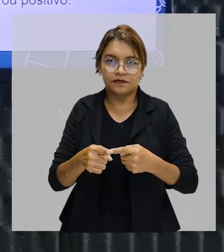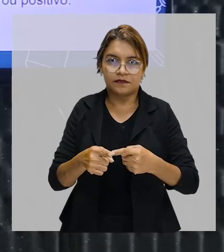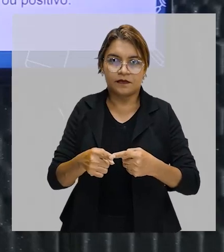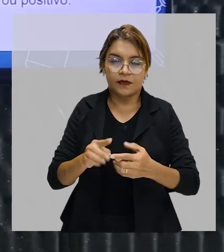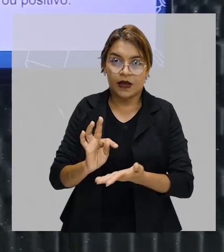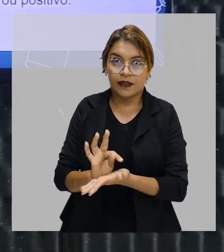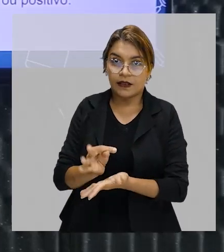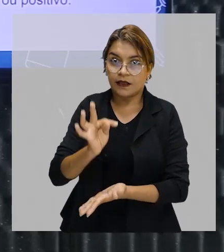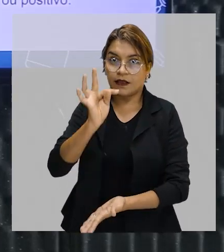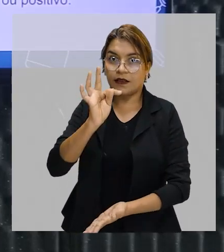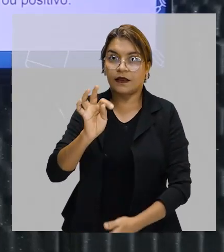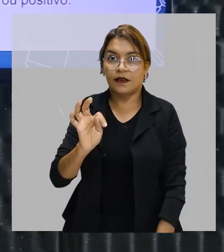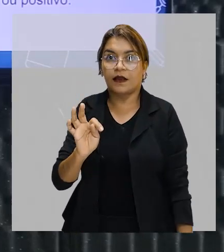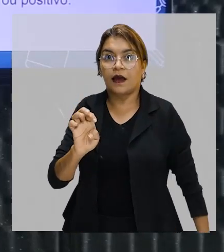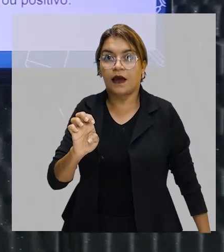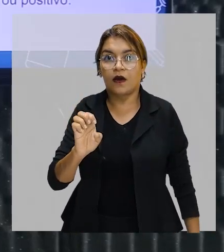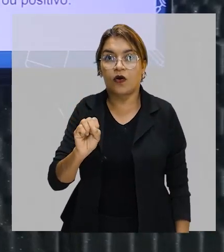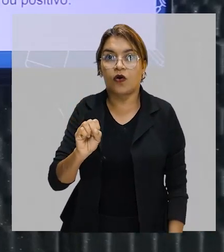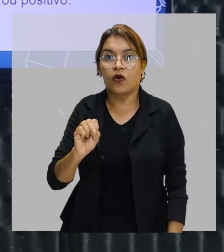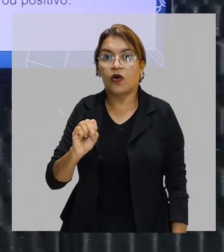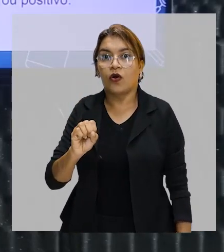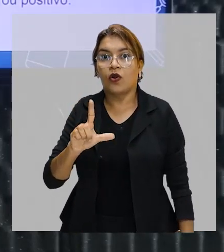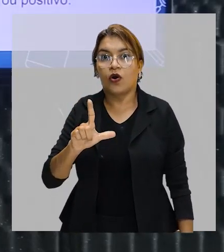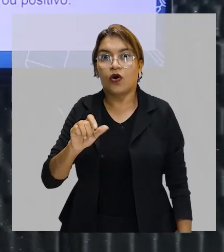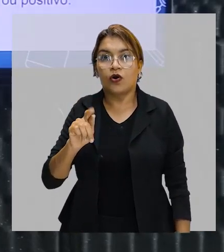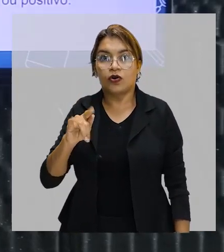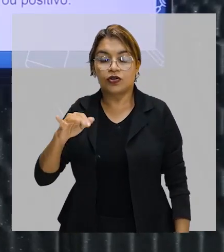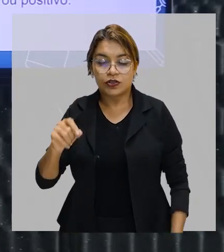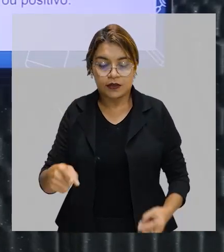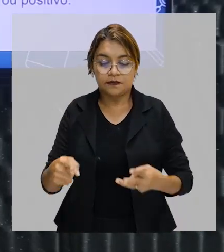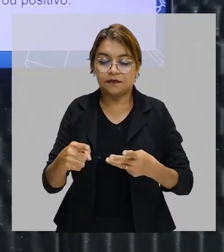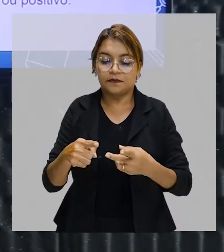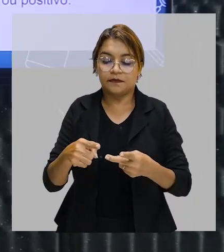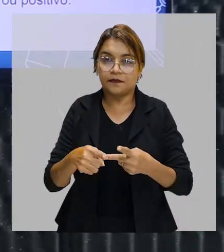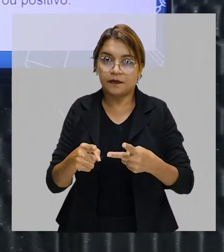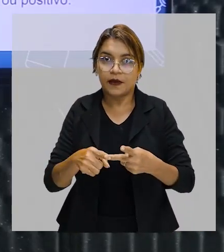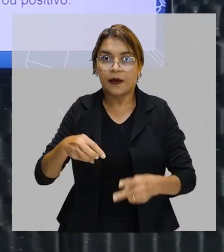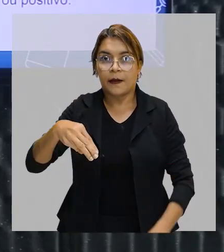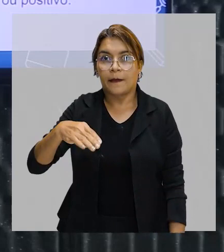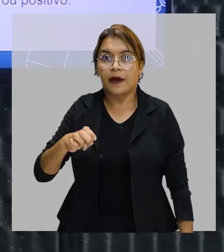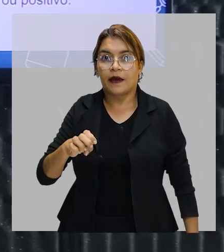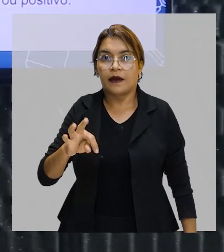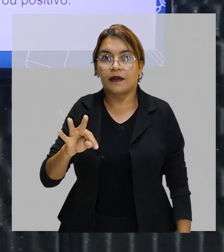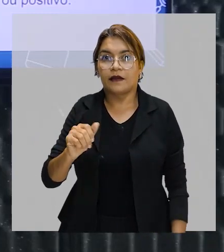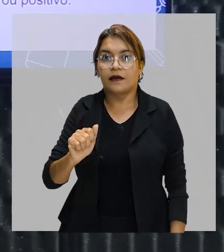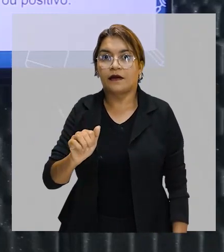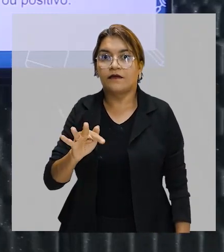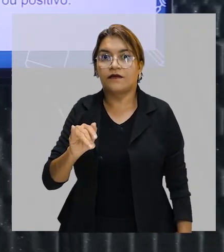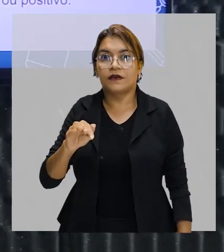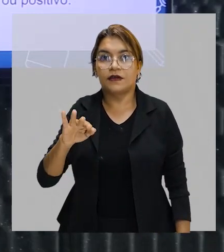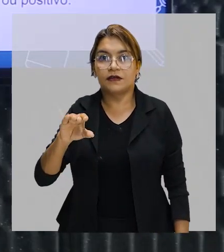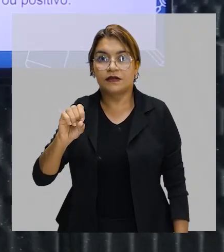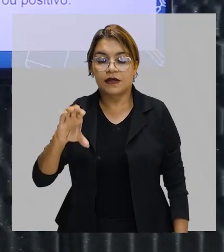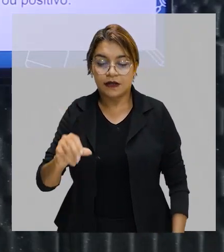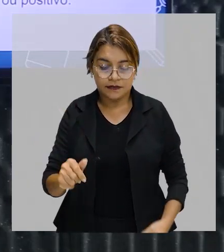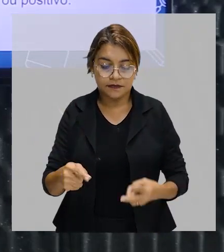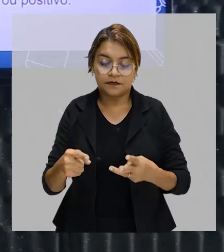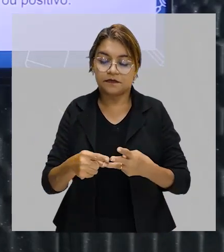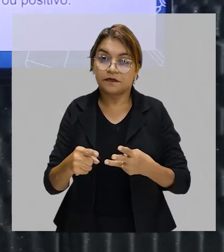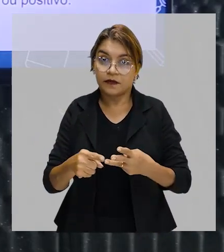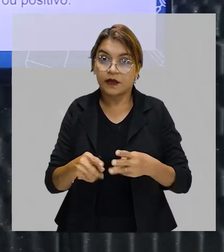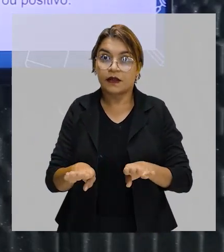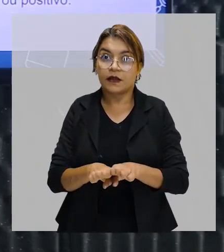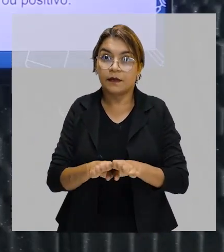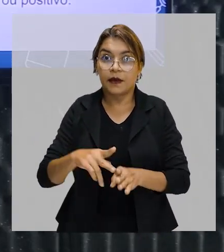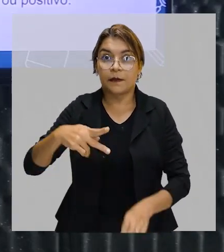teológica, a etapa metafísica e a etapa positiva. Calma, que daqui